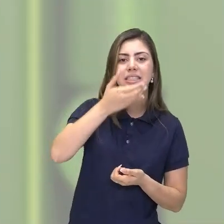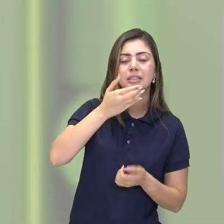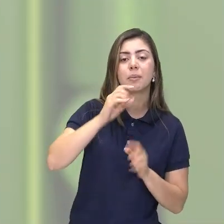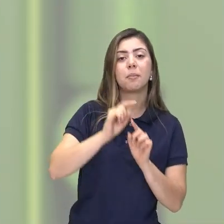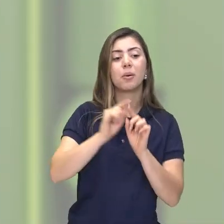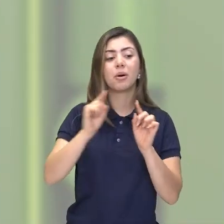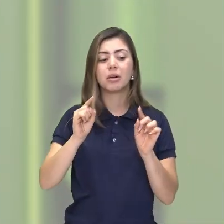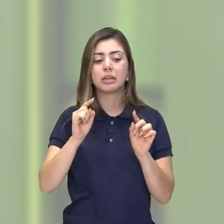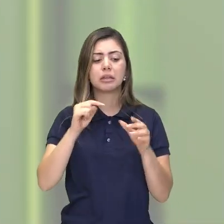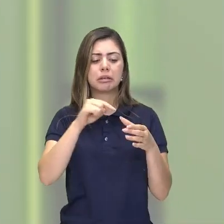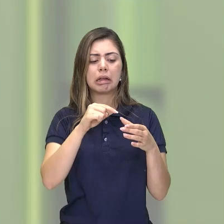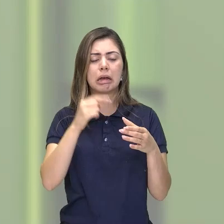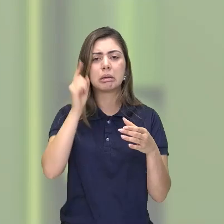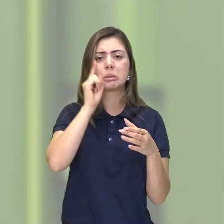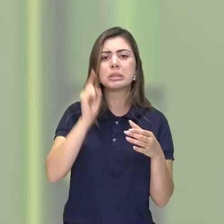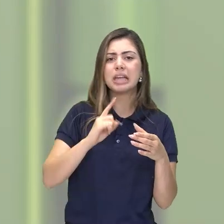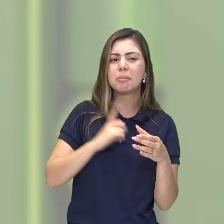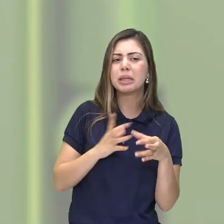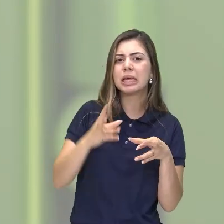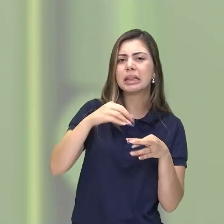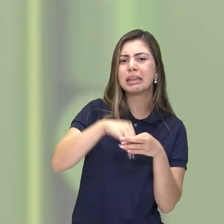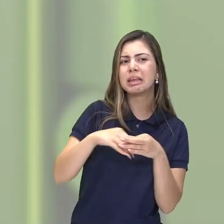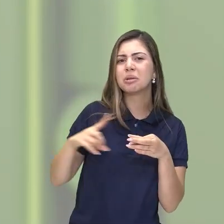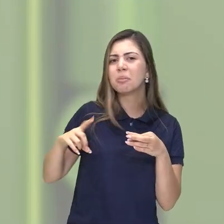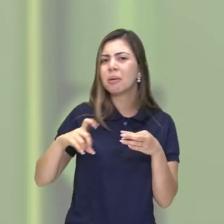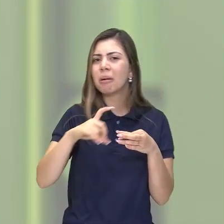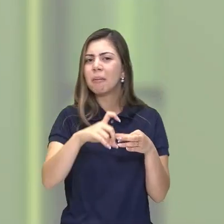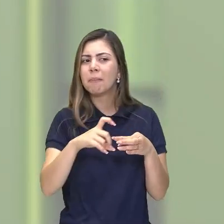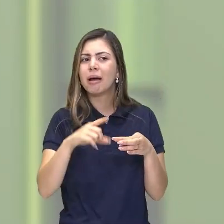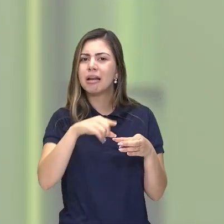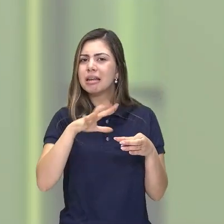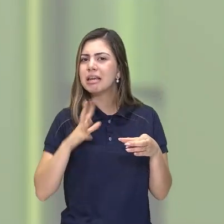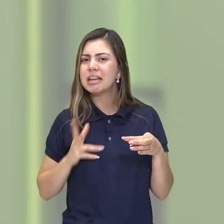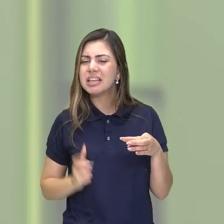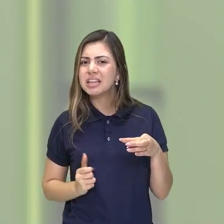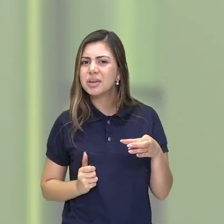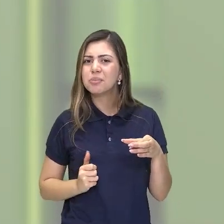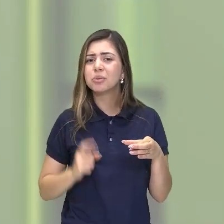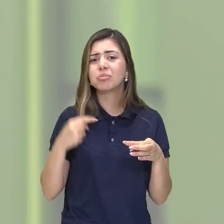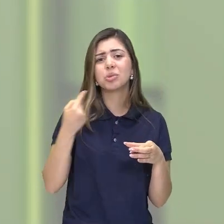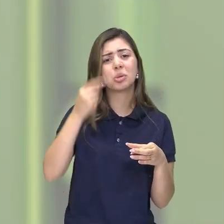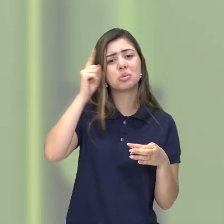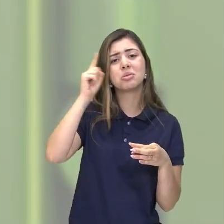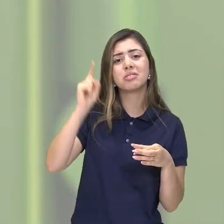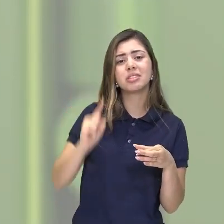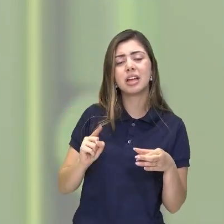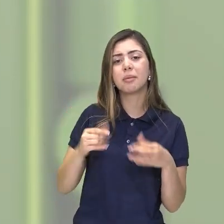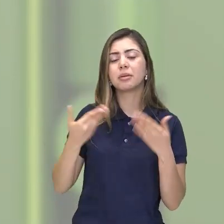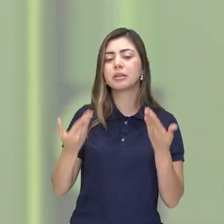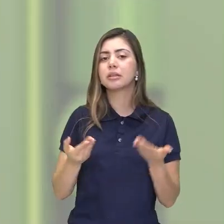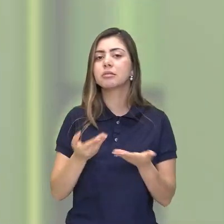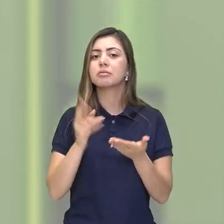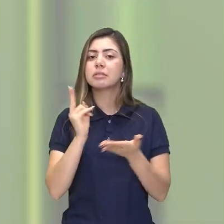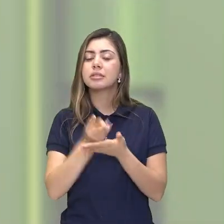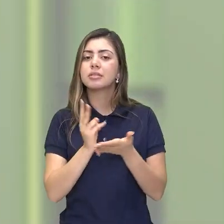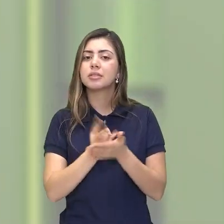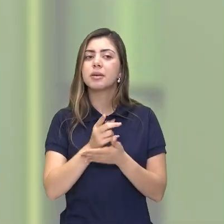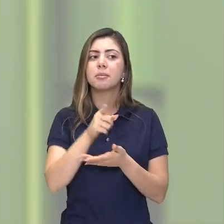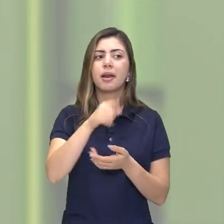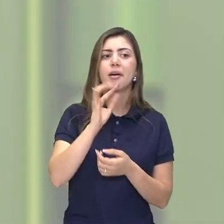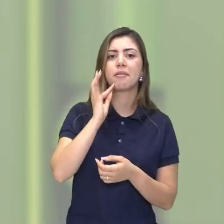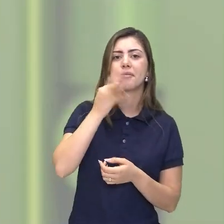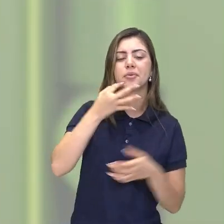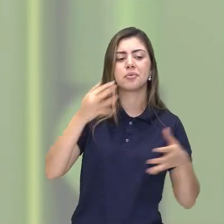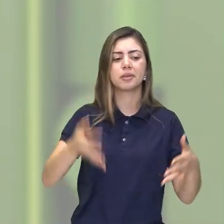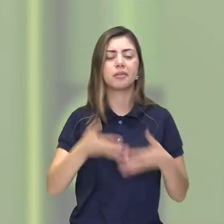não sabe a procedência, né? Não sabe se está limpo, higienizado. Então, sempre que for se alimentar de frutas,